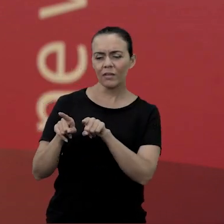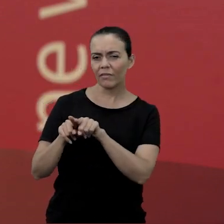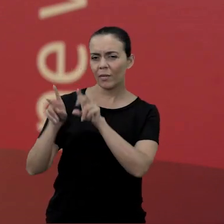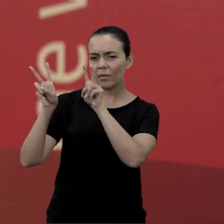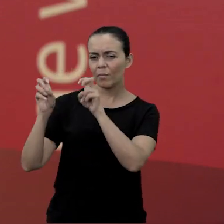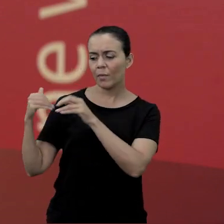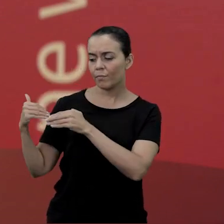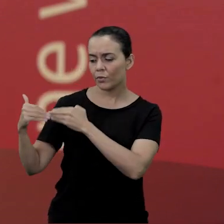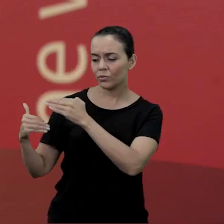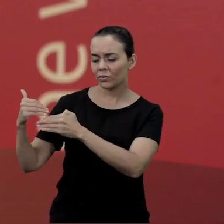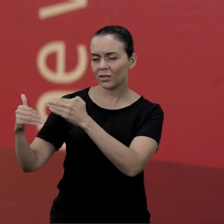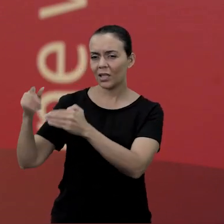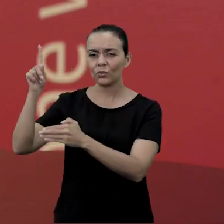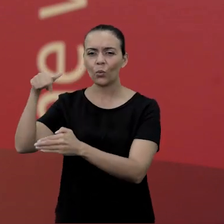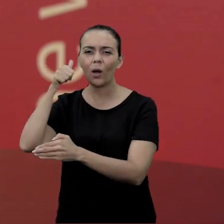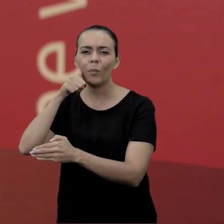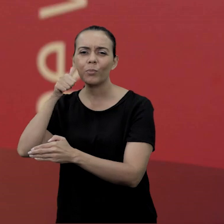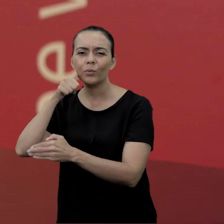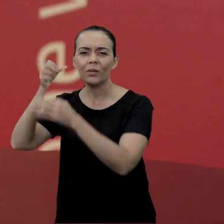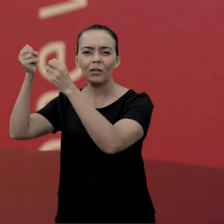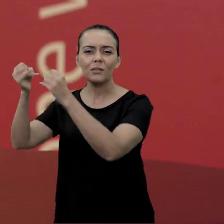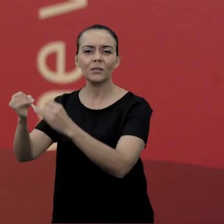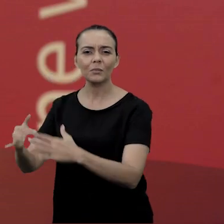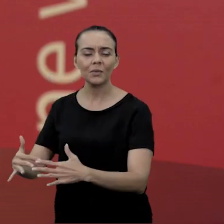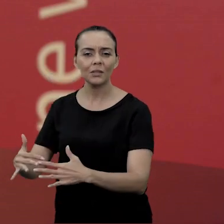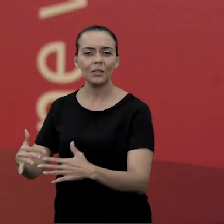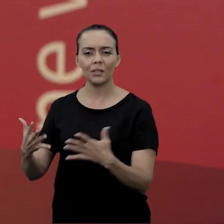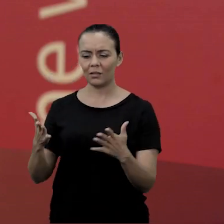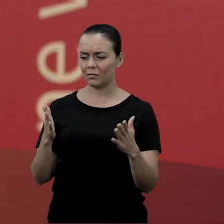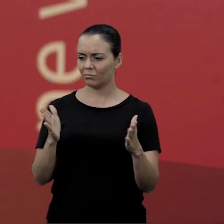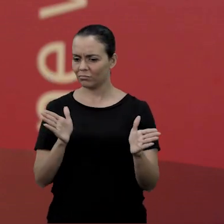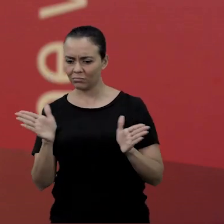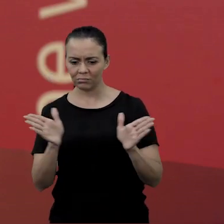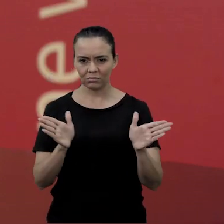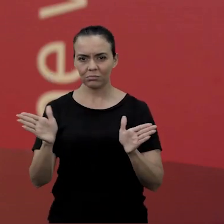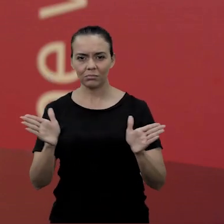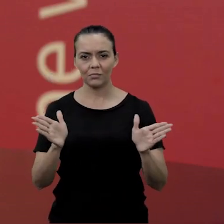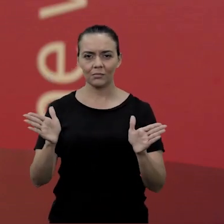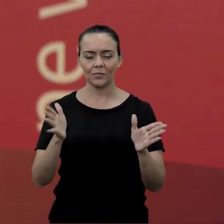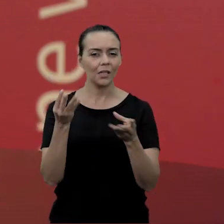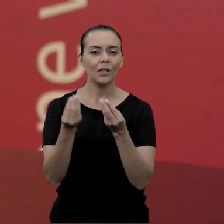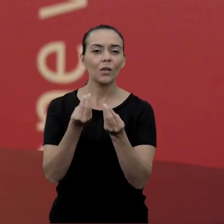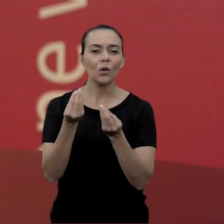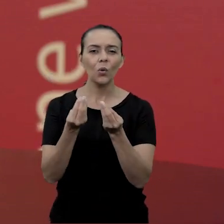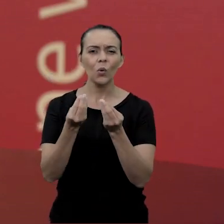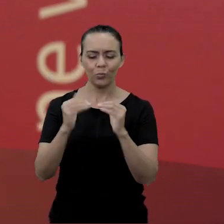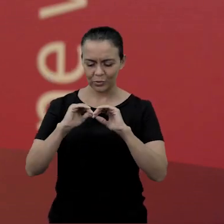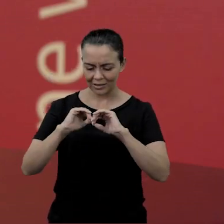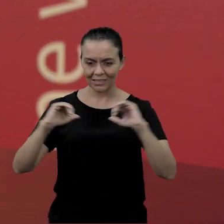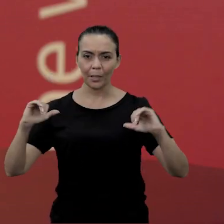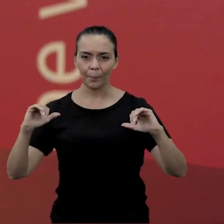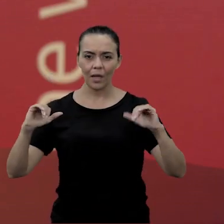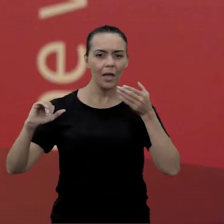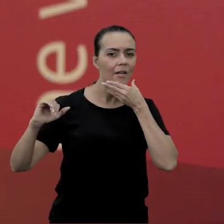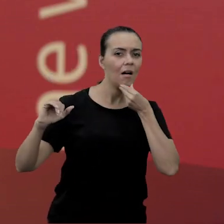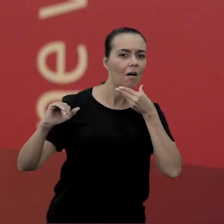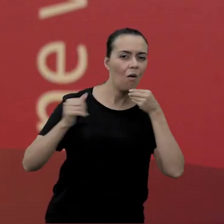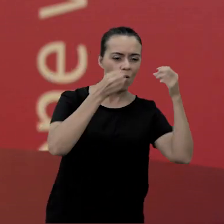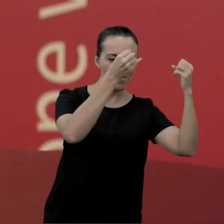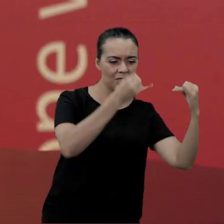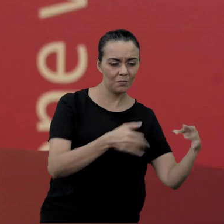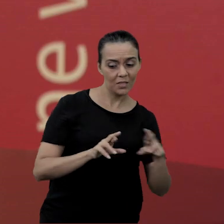jogo a questão de volta assim para você, né? Porque, de novo, essa maneira de dividir as nossas